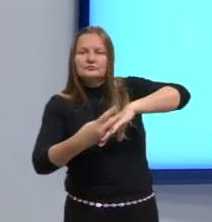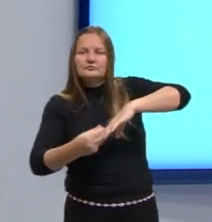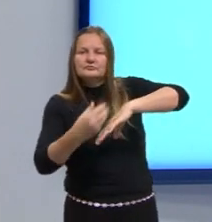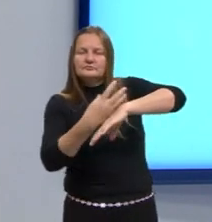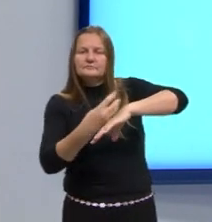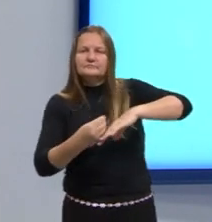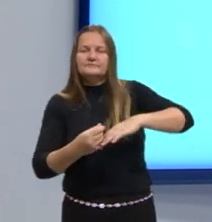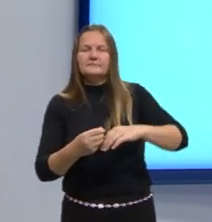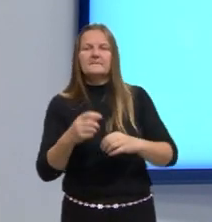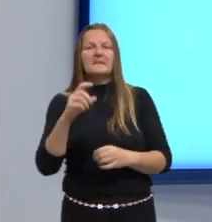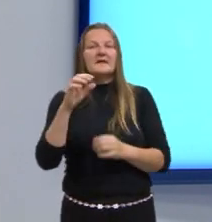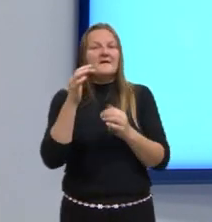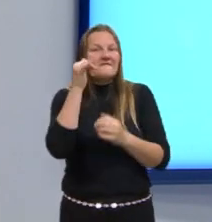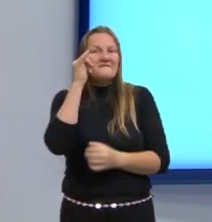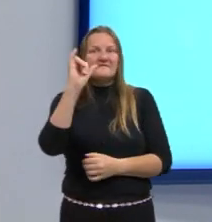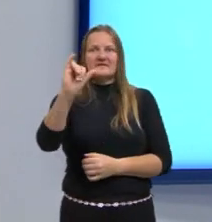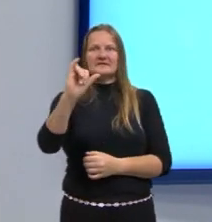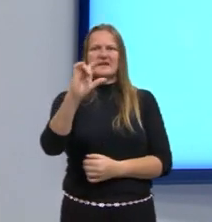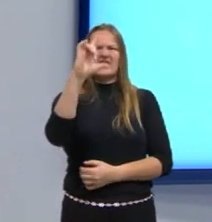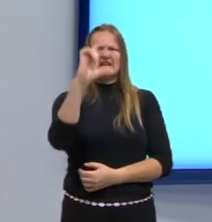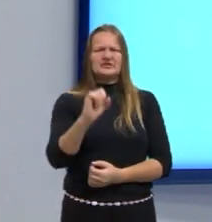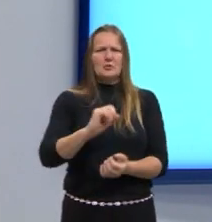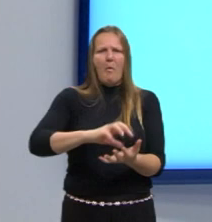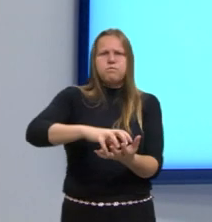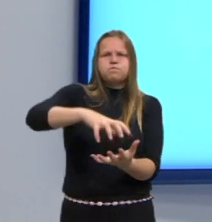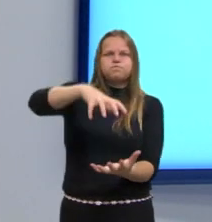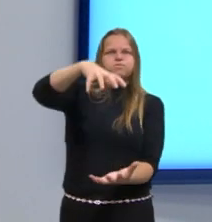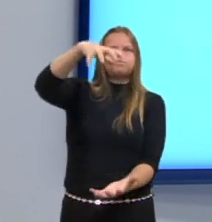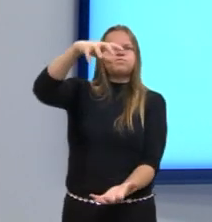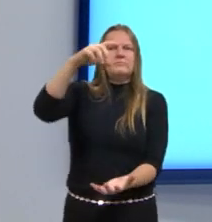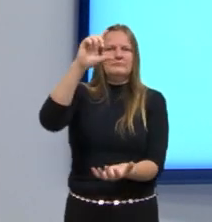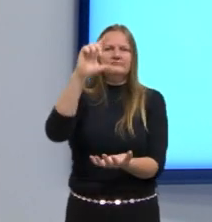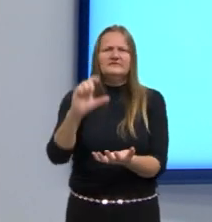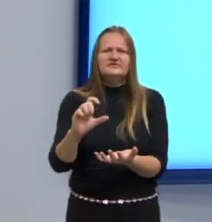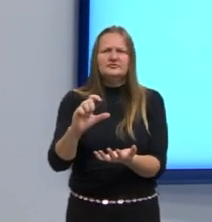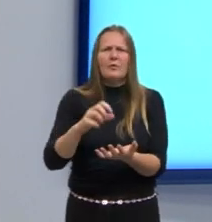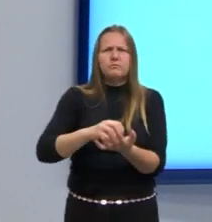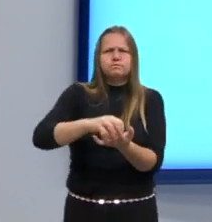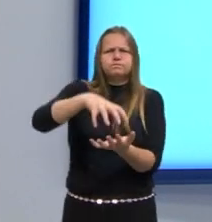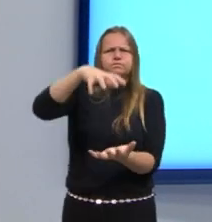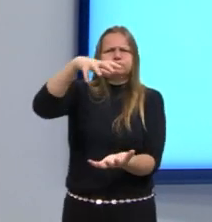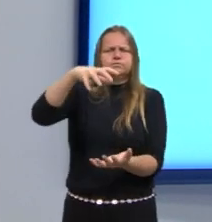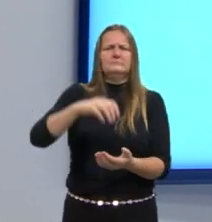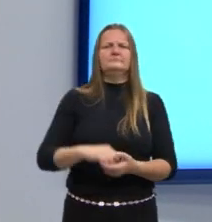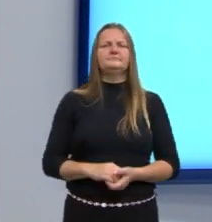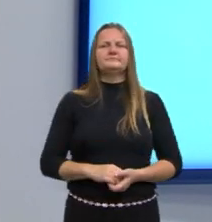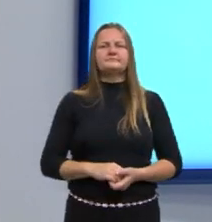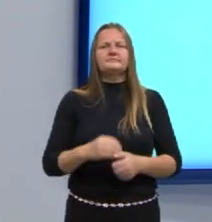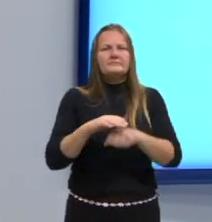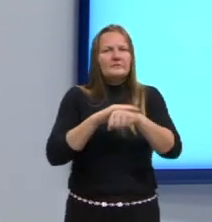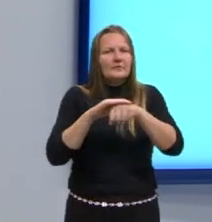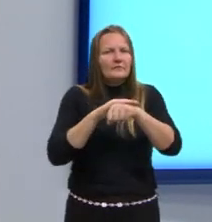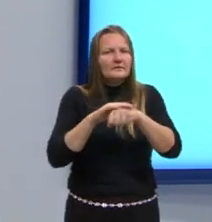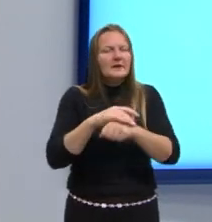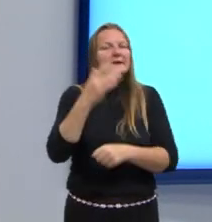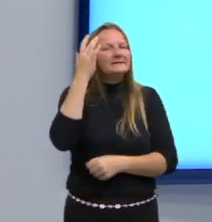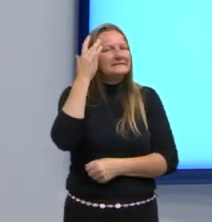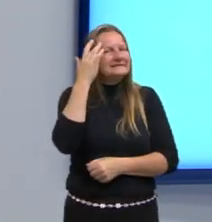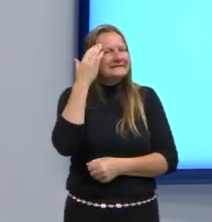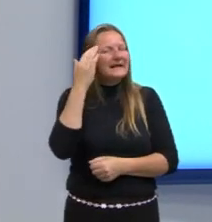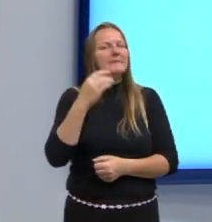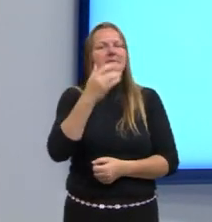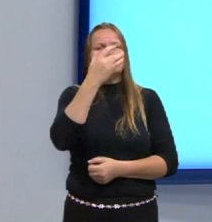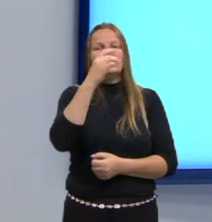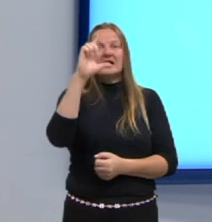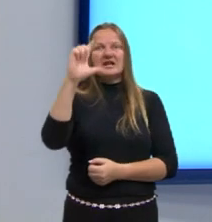evitando acúmulo de lixo que é um baita problema esse falar em prefeituras conversarem com esse pessoal a gente sabe que o lixo ele